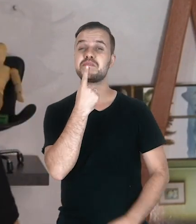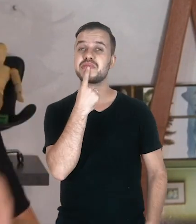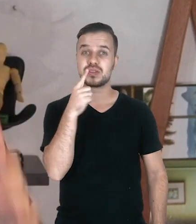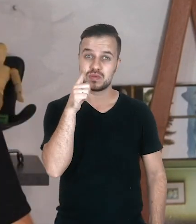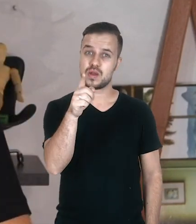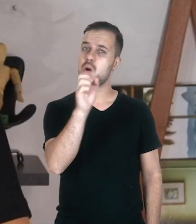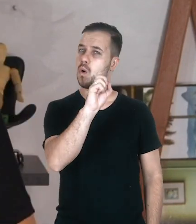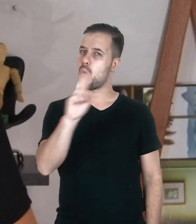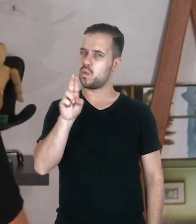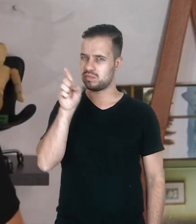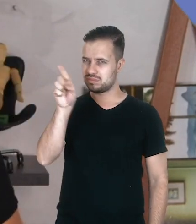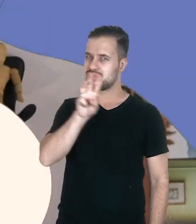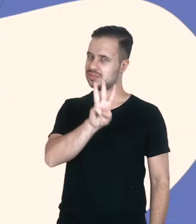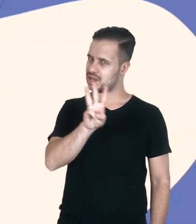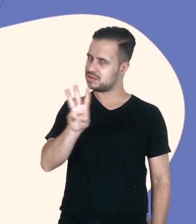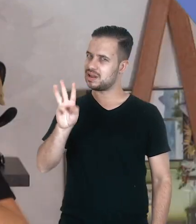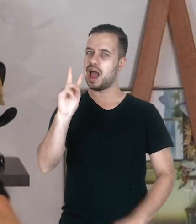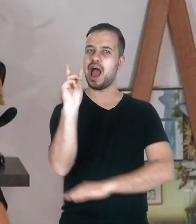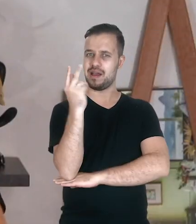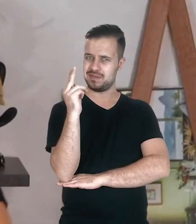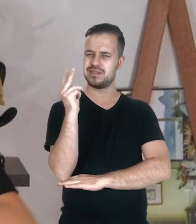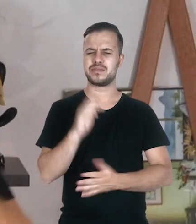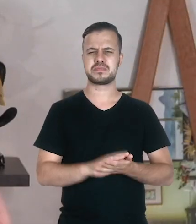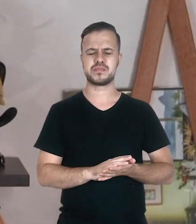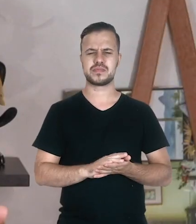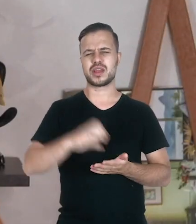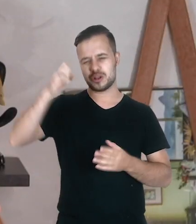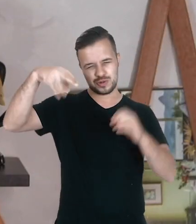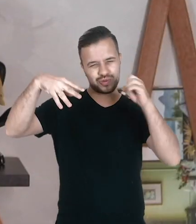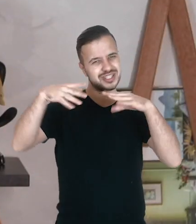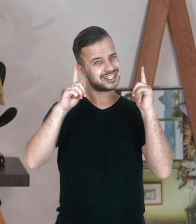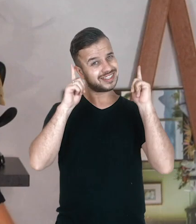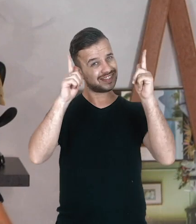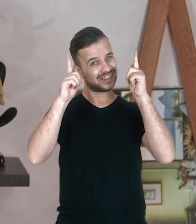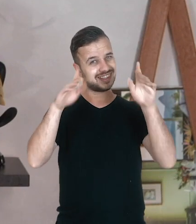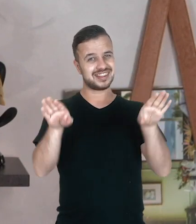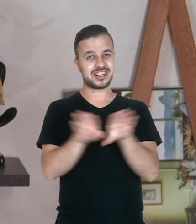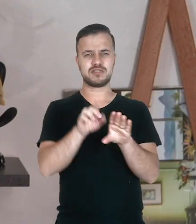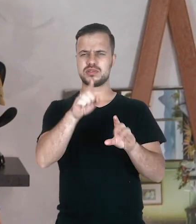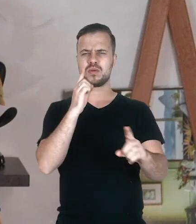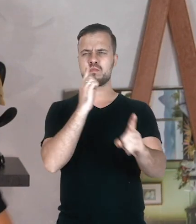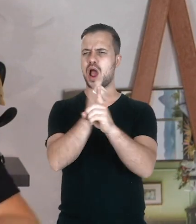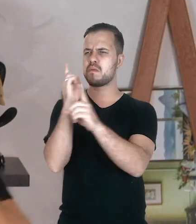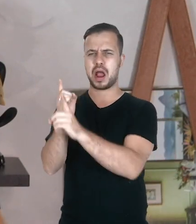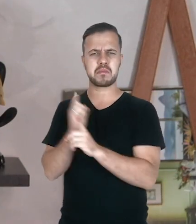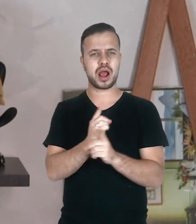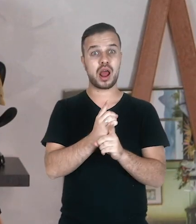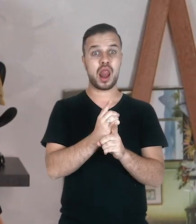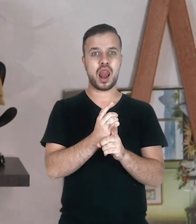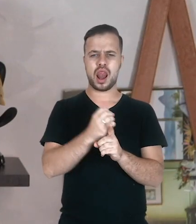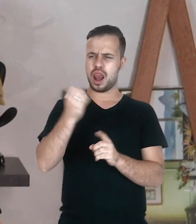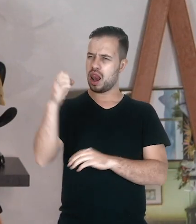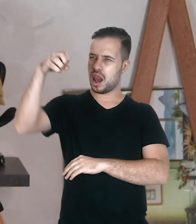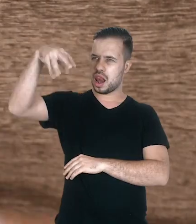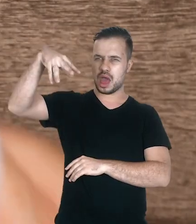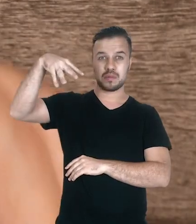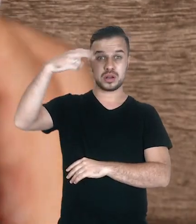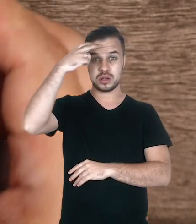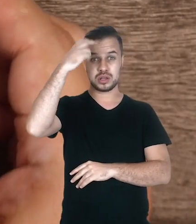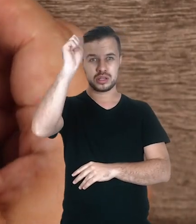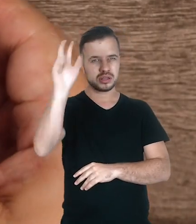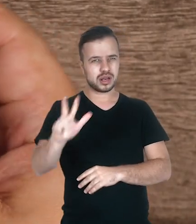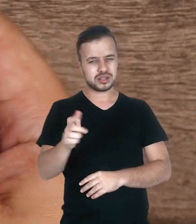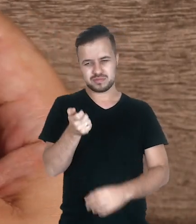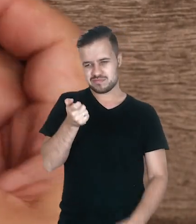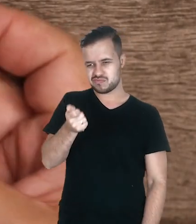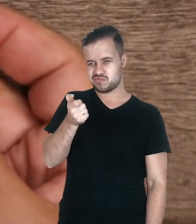de você ou direto no site. A iluminação também pode ser divertida e você encontra aí no mercado lâmpadas inteligentes, que são lâmpadas